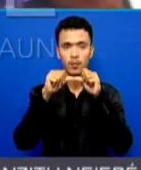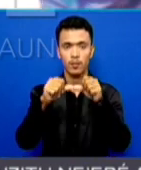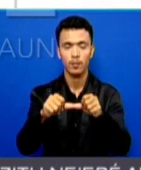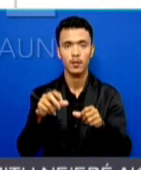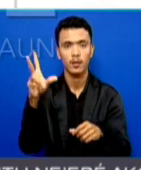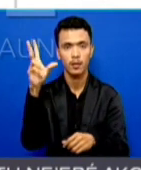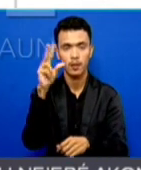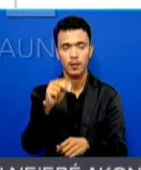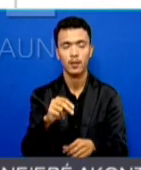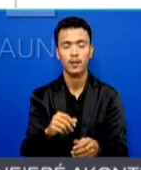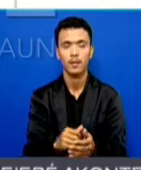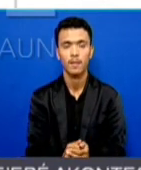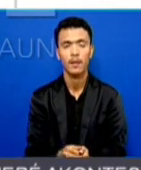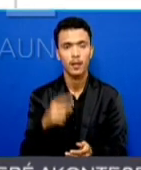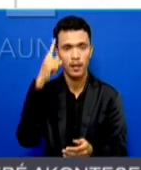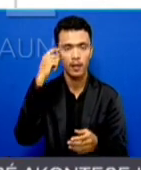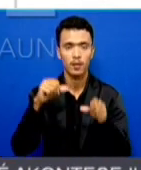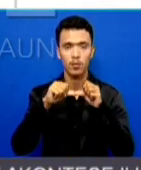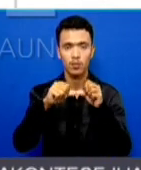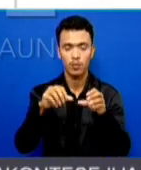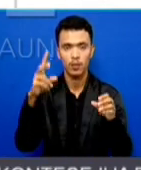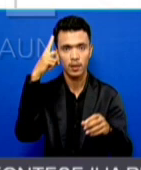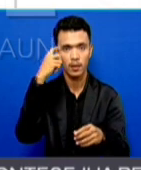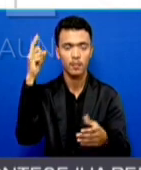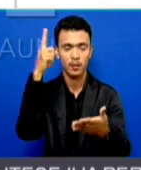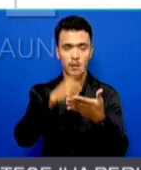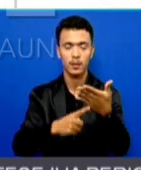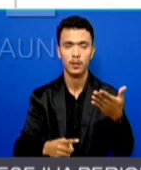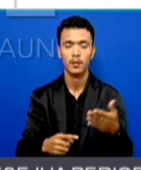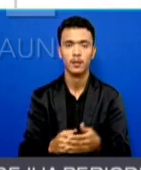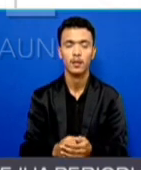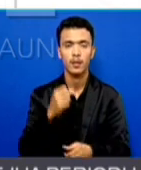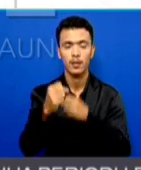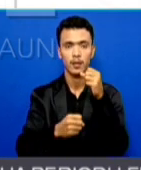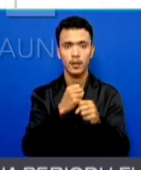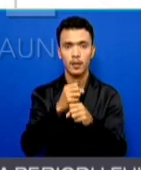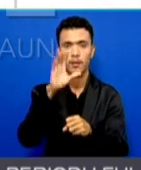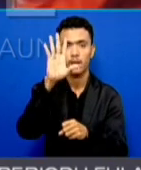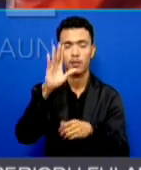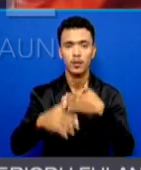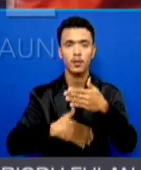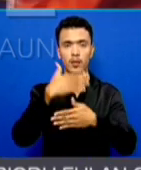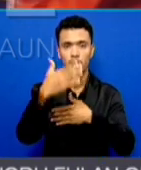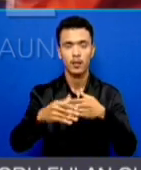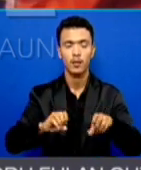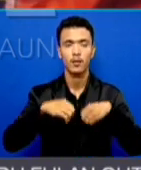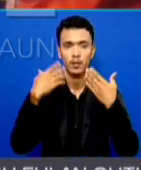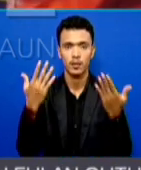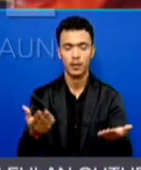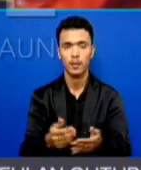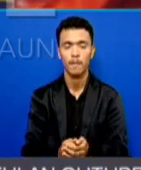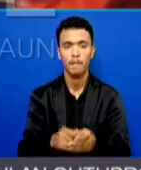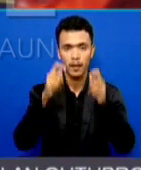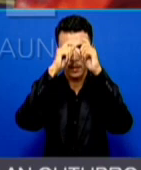lá, avança Tambassá e recomendações a Tuba, tanto Tina Lima Maoine a Lusá. Foi a noite falecata